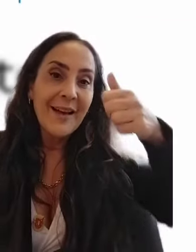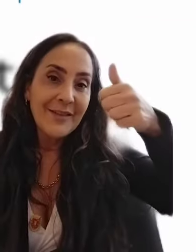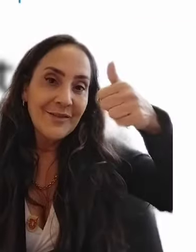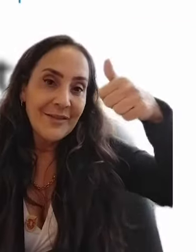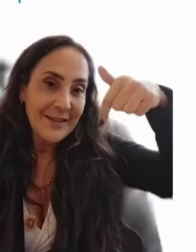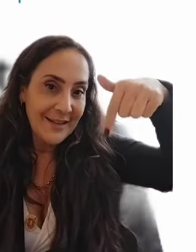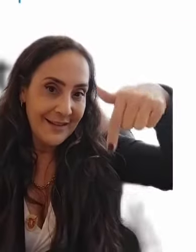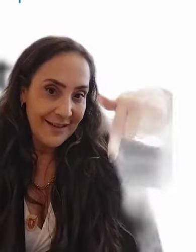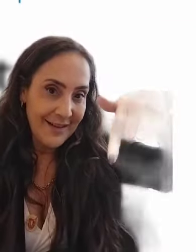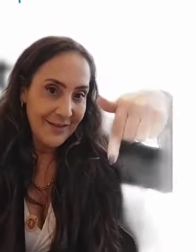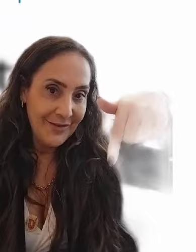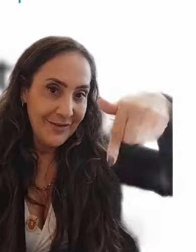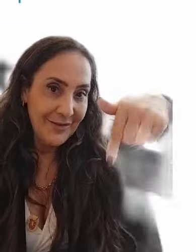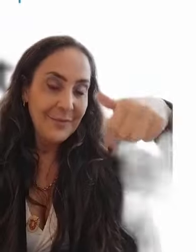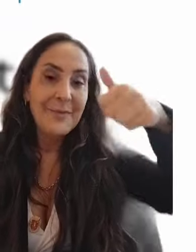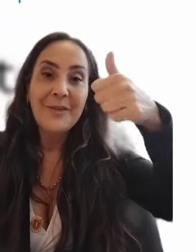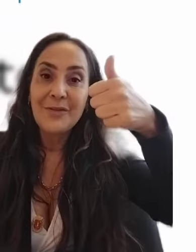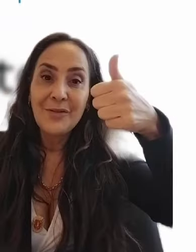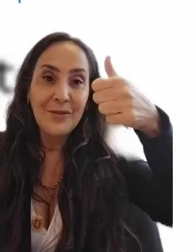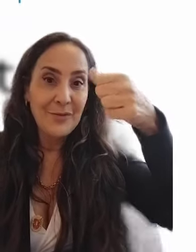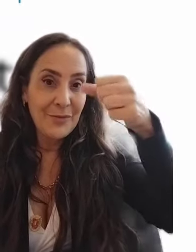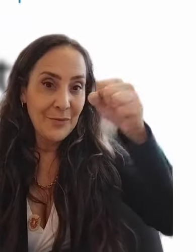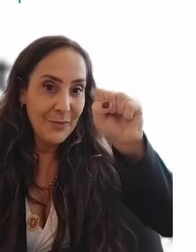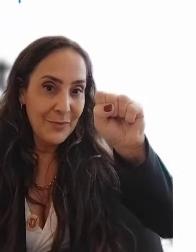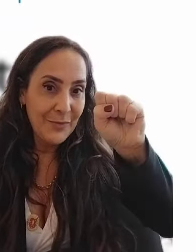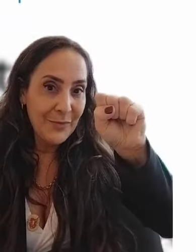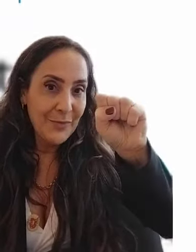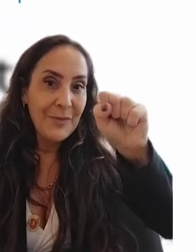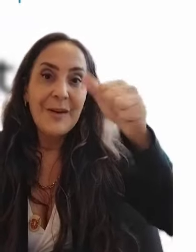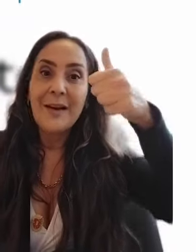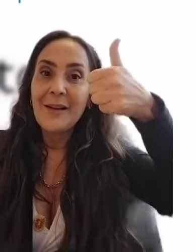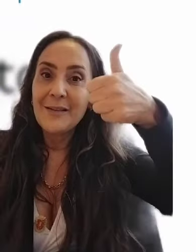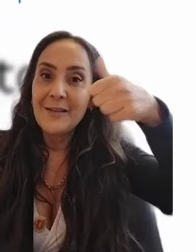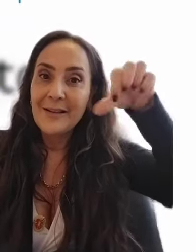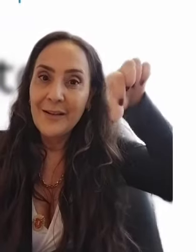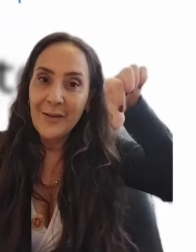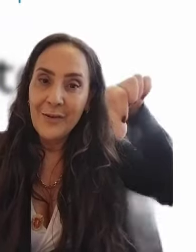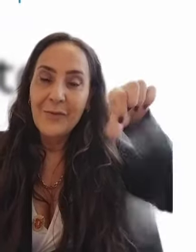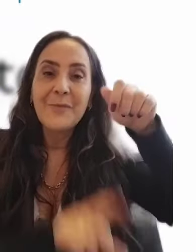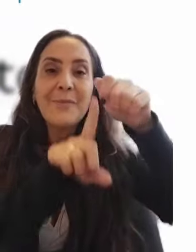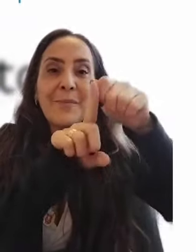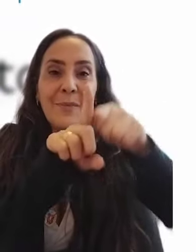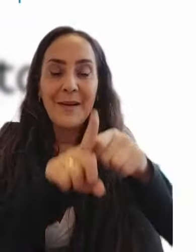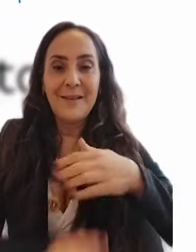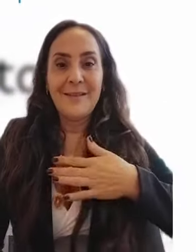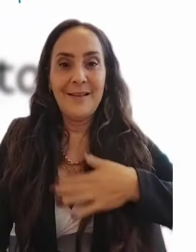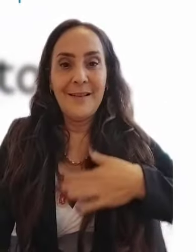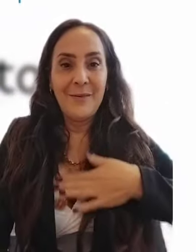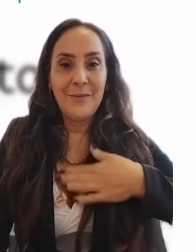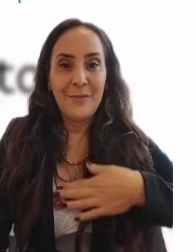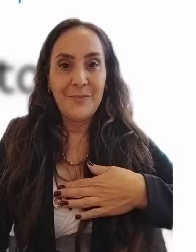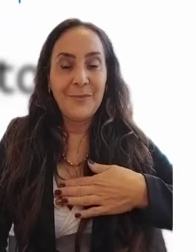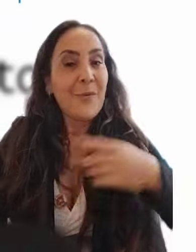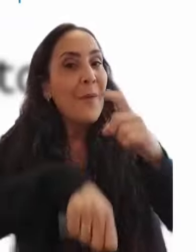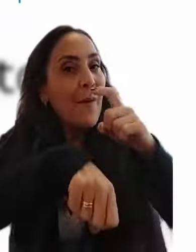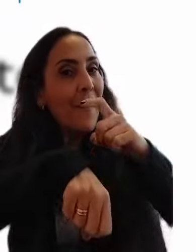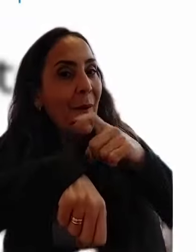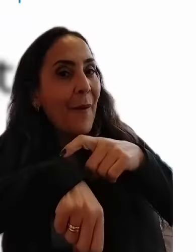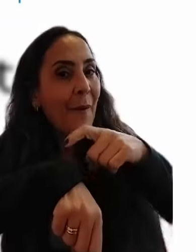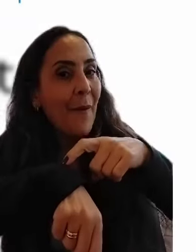Dias 17, 18 e 19 de agosto